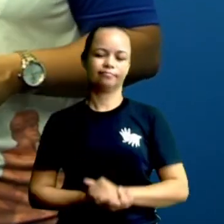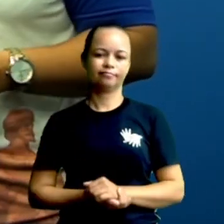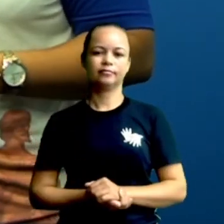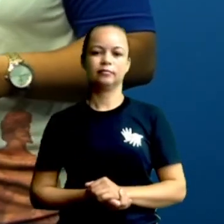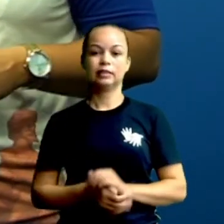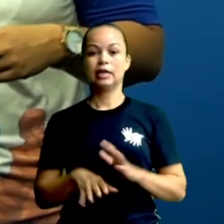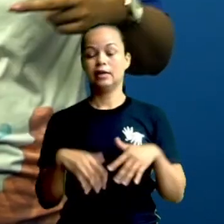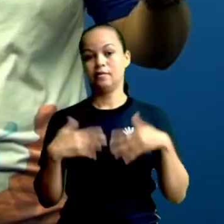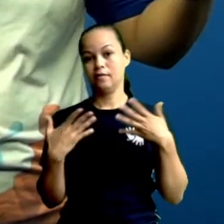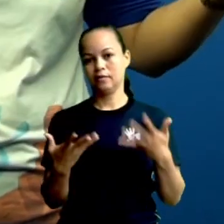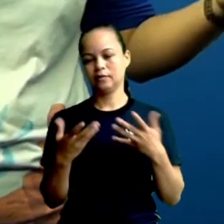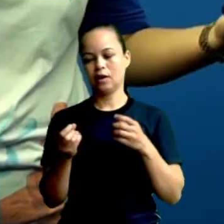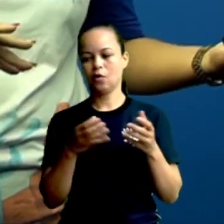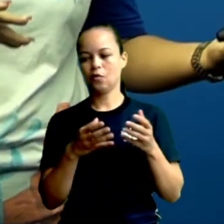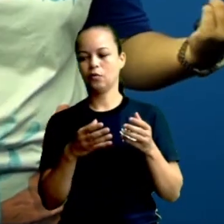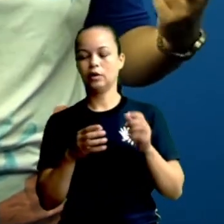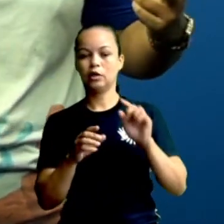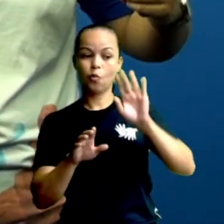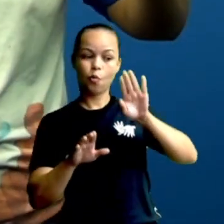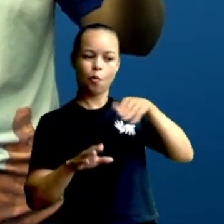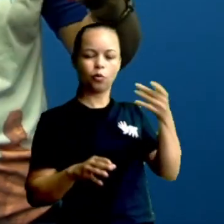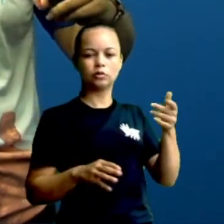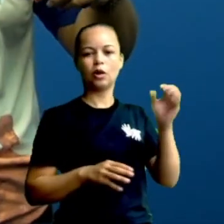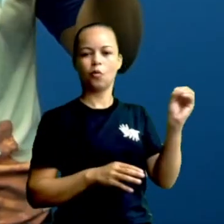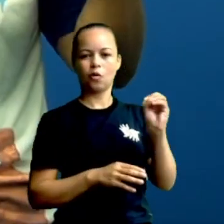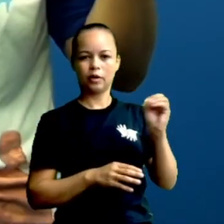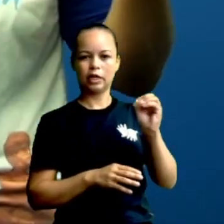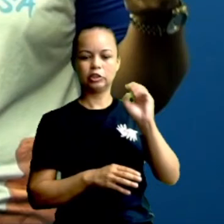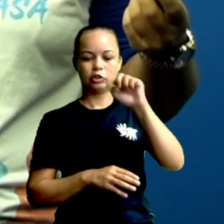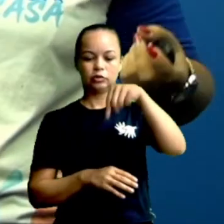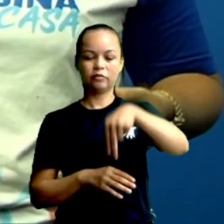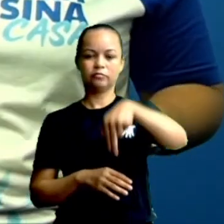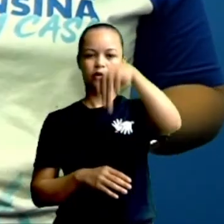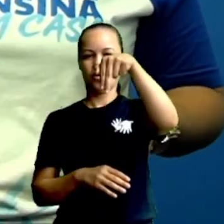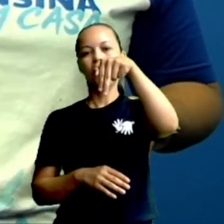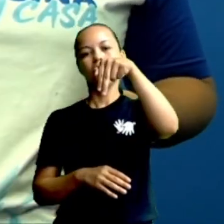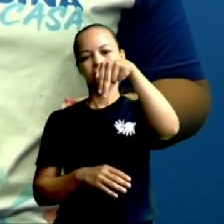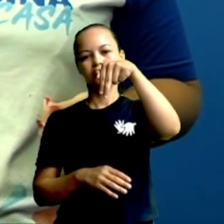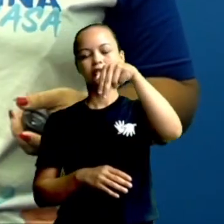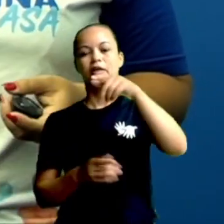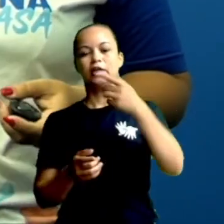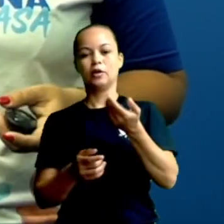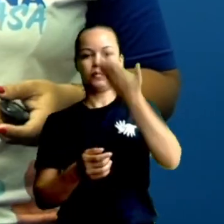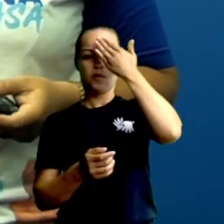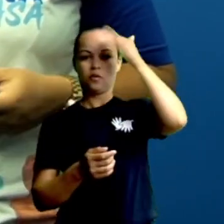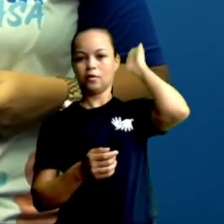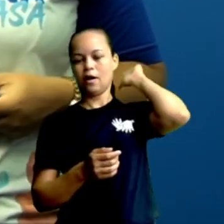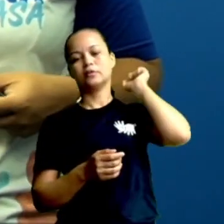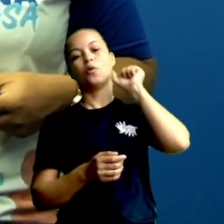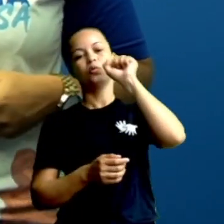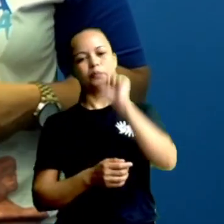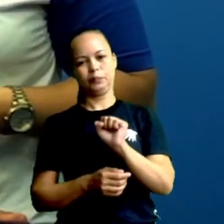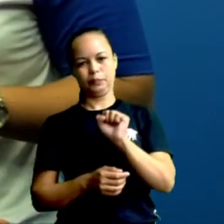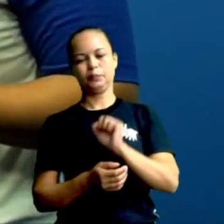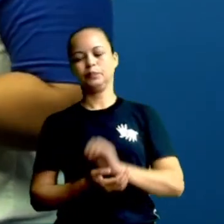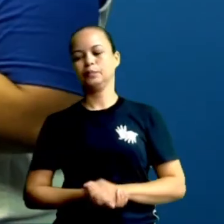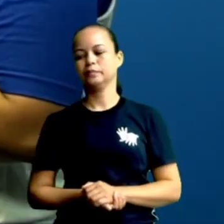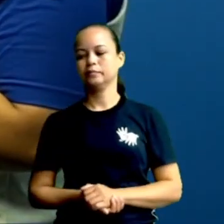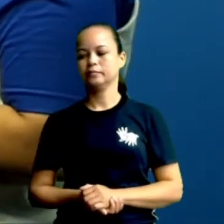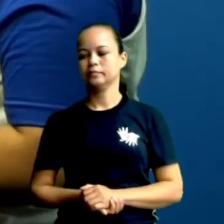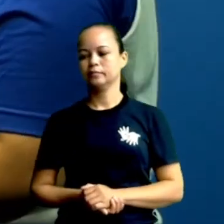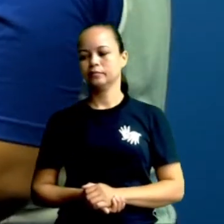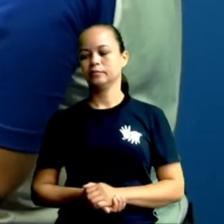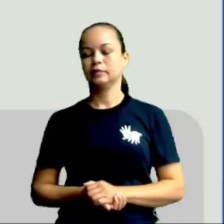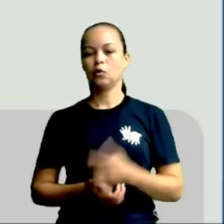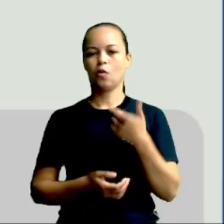Então, aí a gente já sabe que o oposto é o oeste, o da frente é o norte e o de trás é o sul, tá bom?